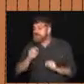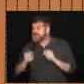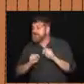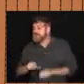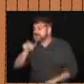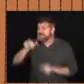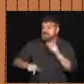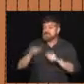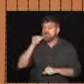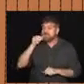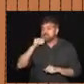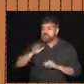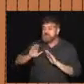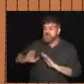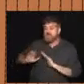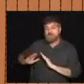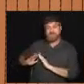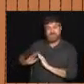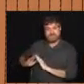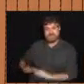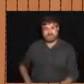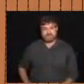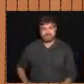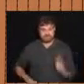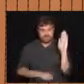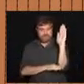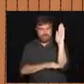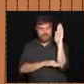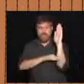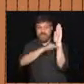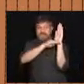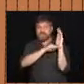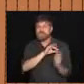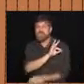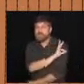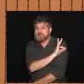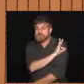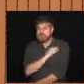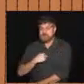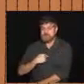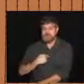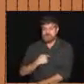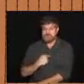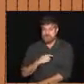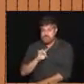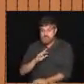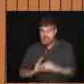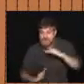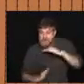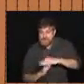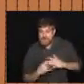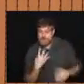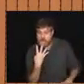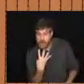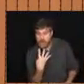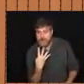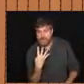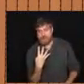terão dispensa. O elevador do Paço Municipal, nós vamos trabalhar com apenas 4